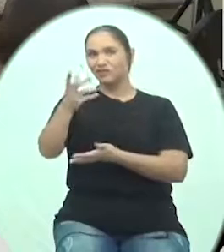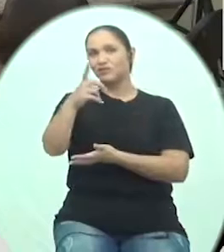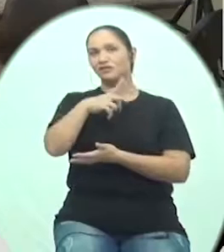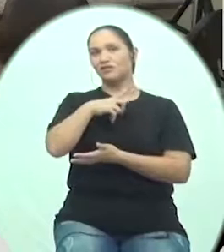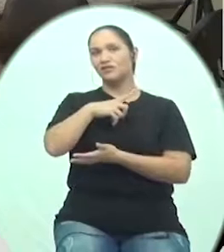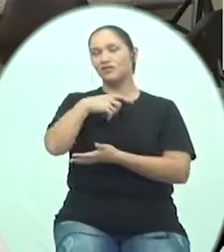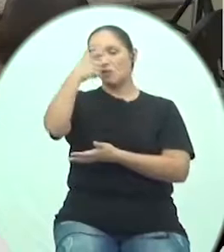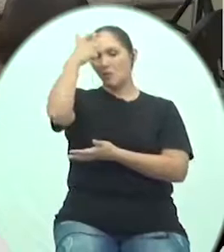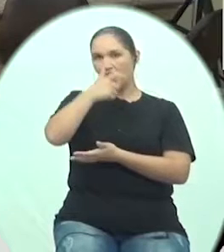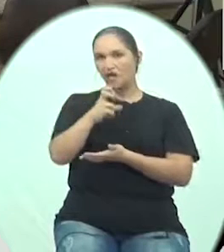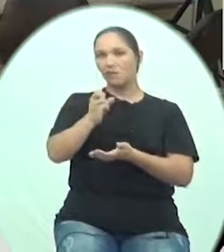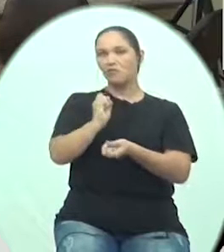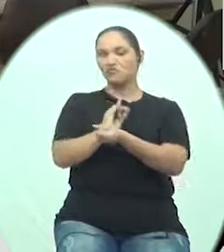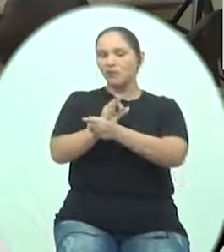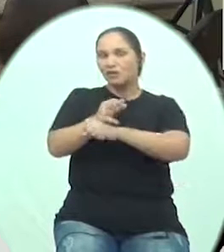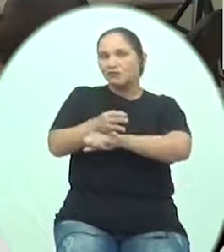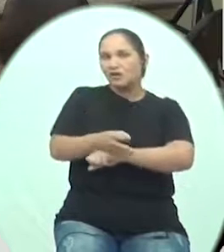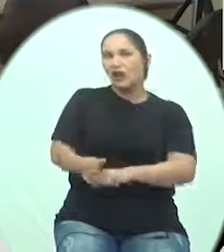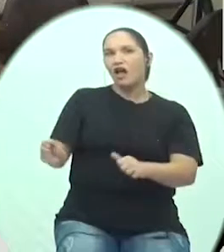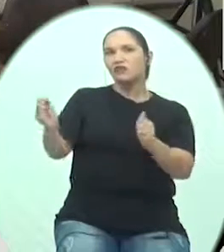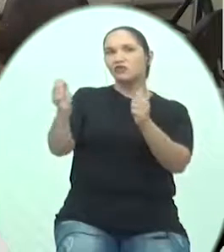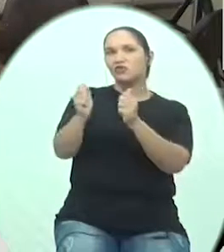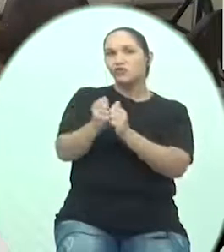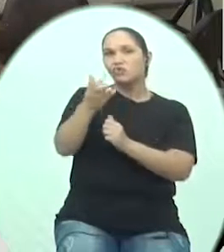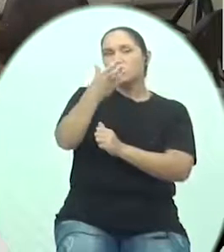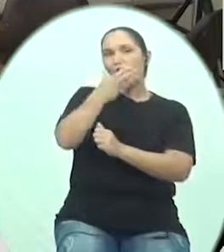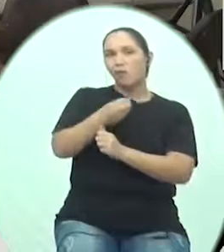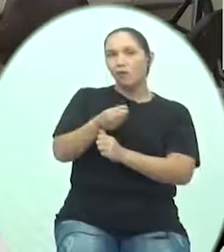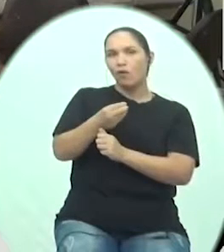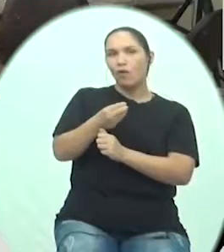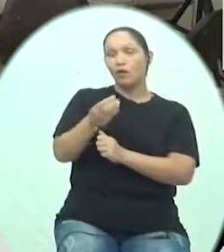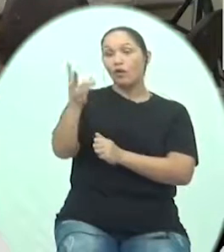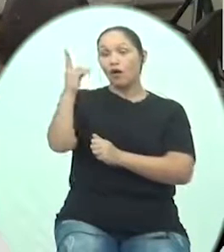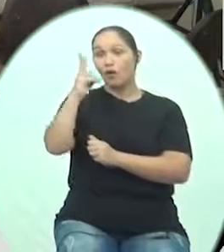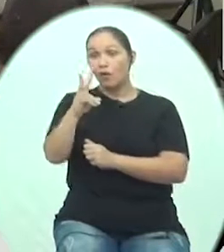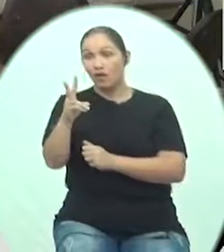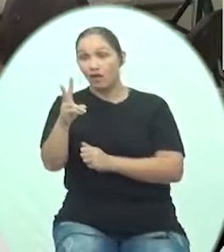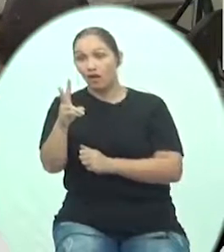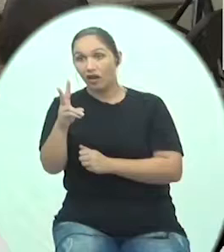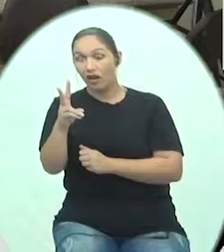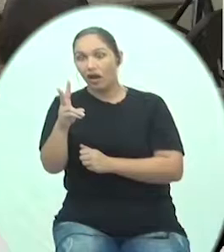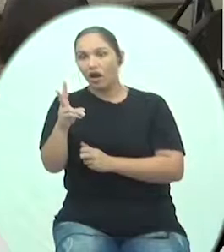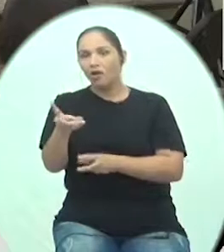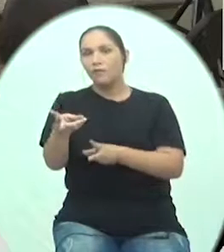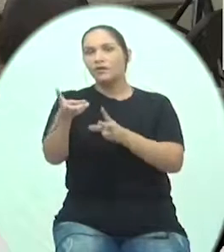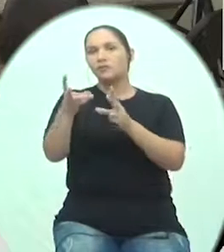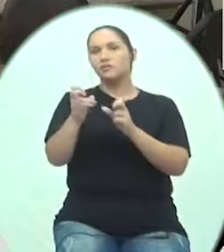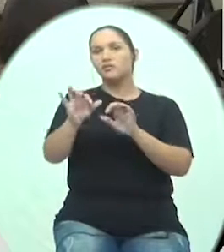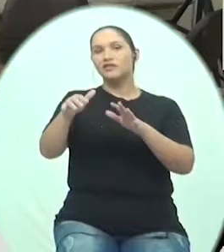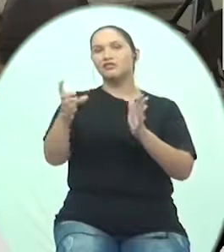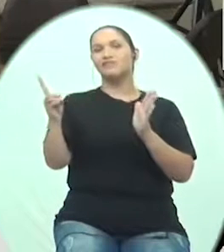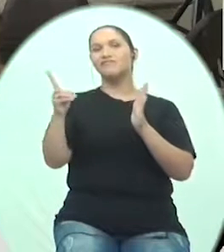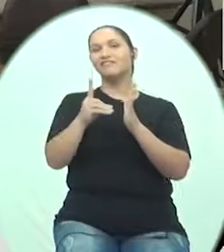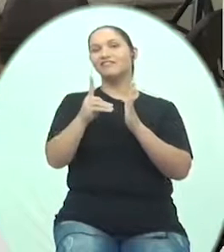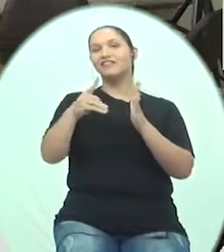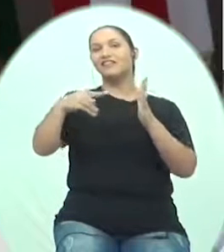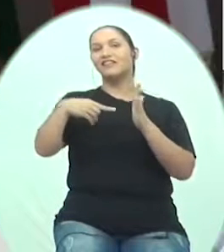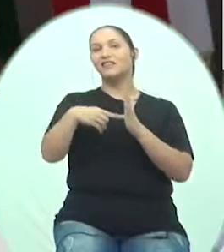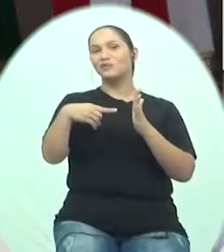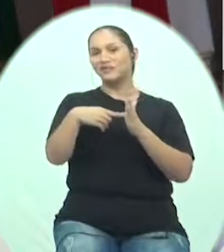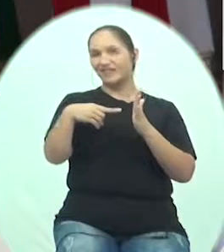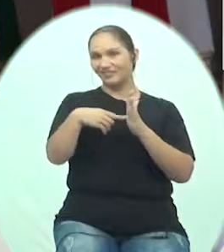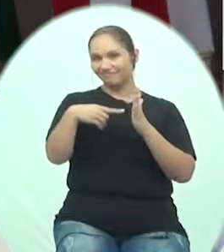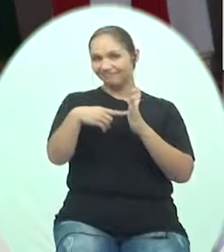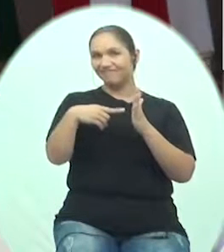acompanhamos o caso denunciamos isso paraa imprensa o município cobramos junto com os